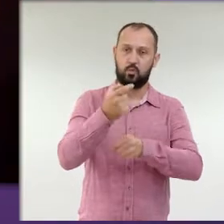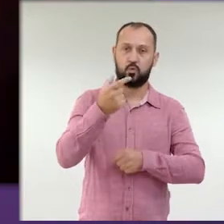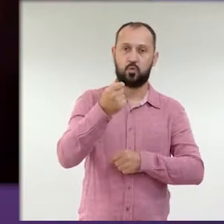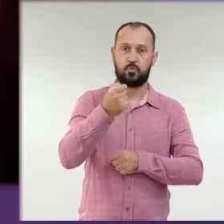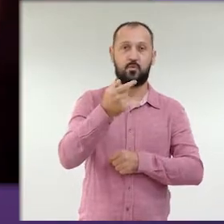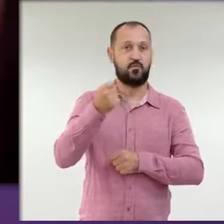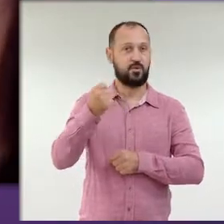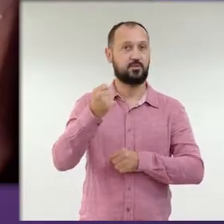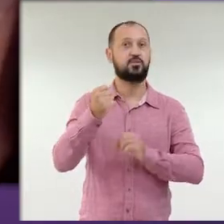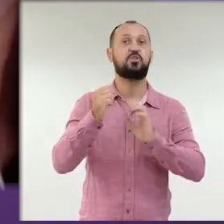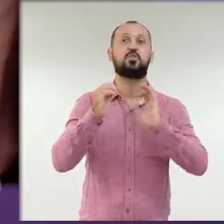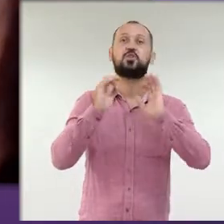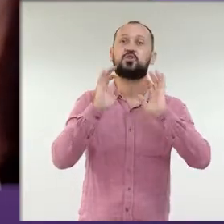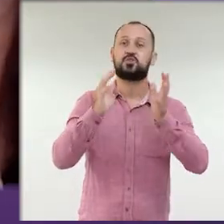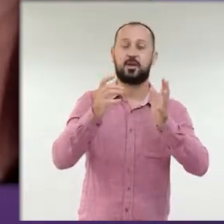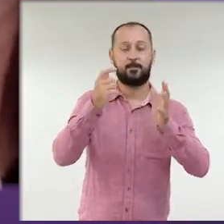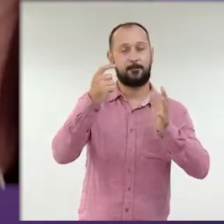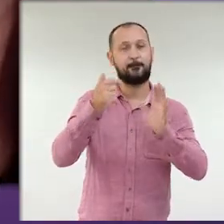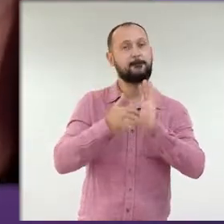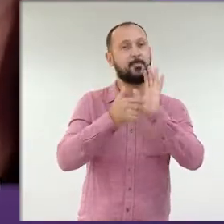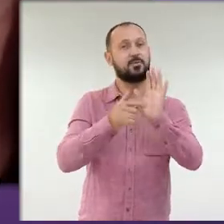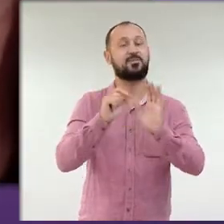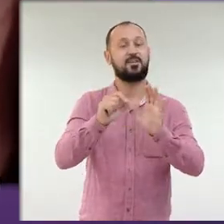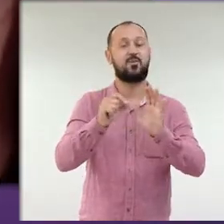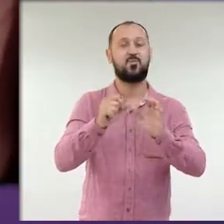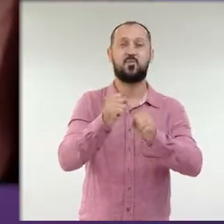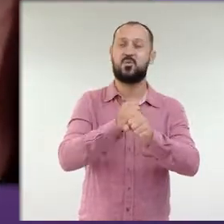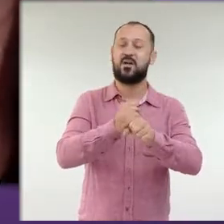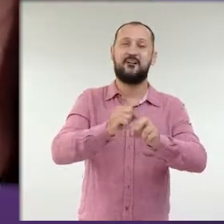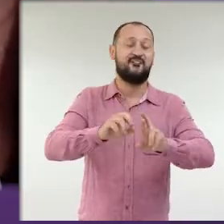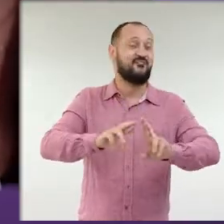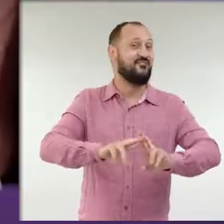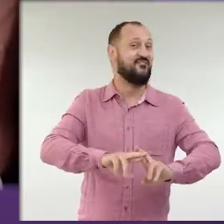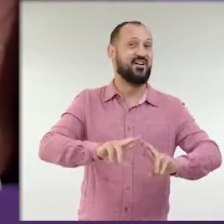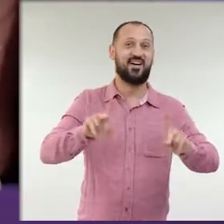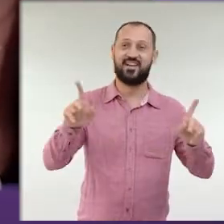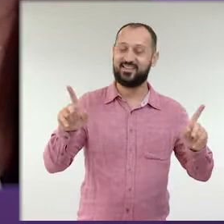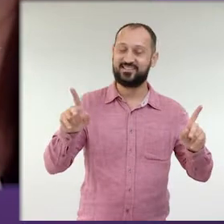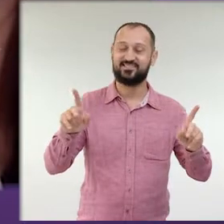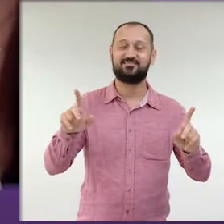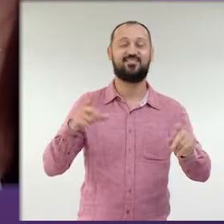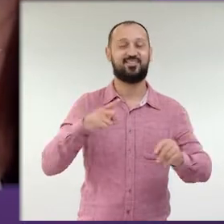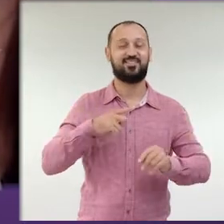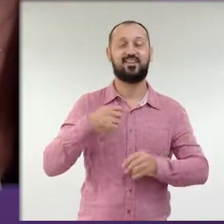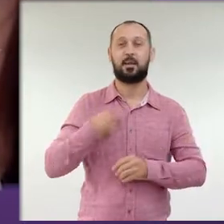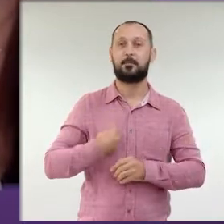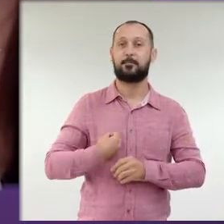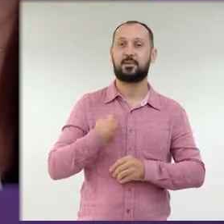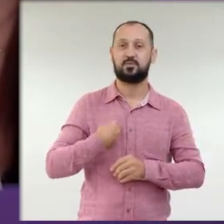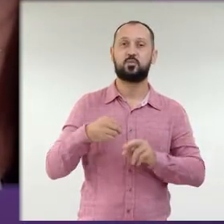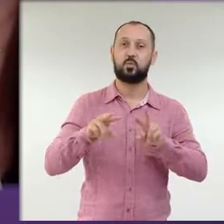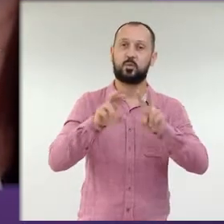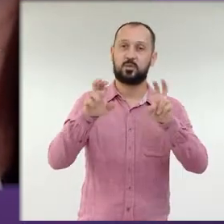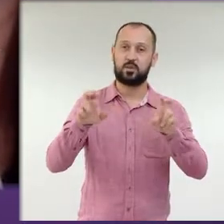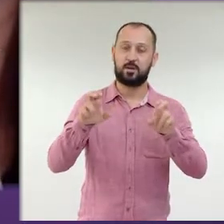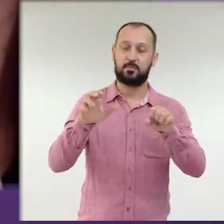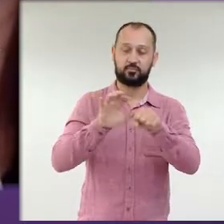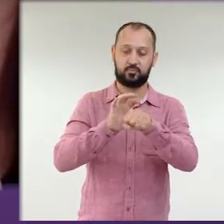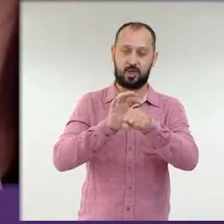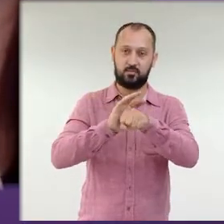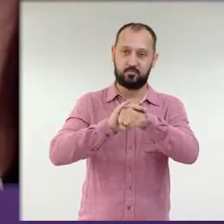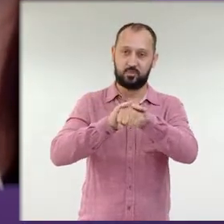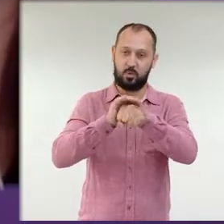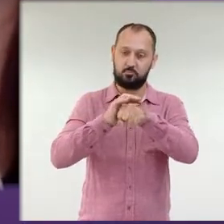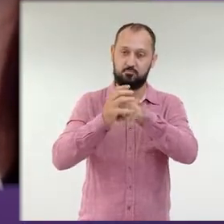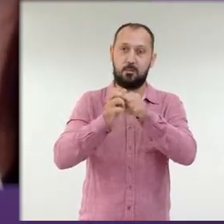né, Luciana, já é considerado um ano aí bastante emblemático. Nós temos a presença dessa questão da pandemia do coronavírus,